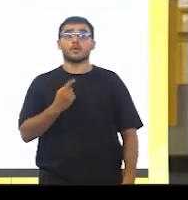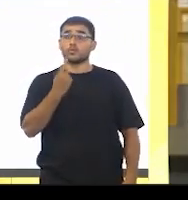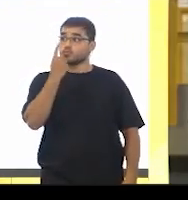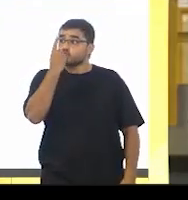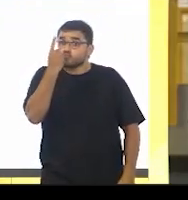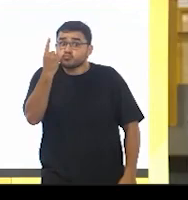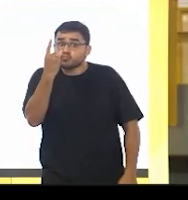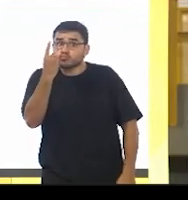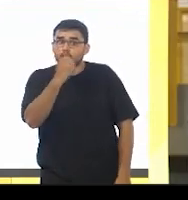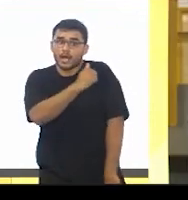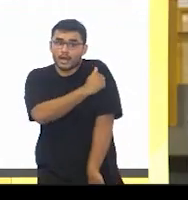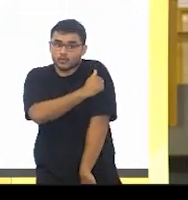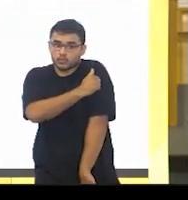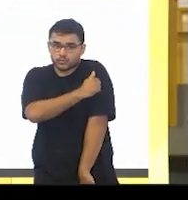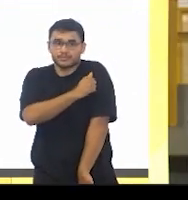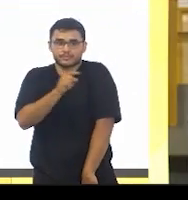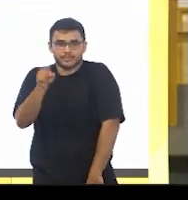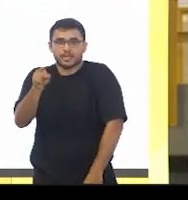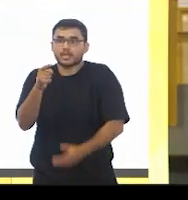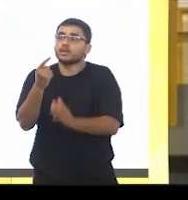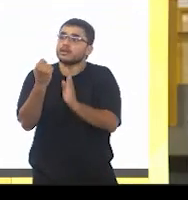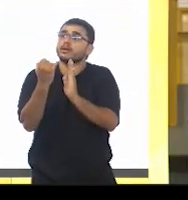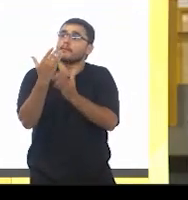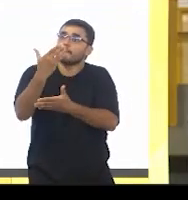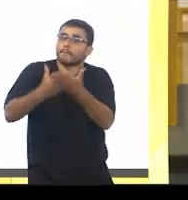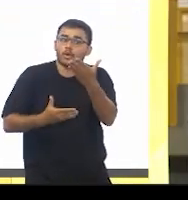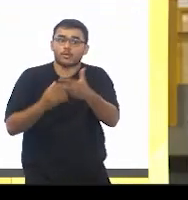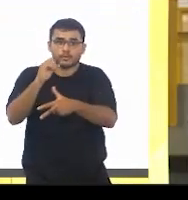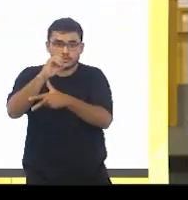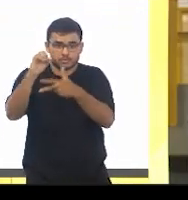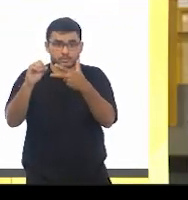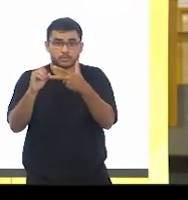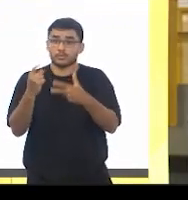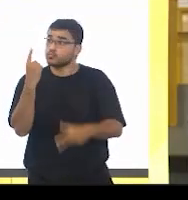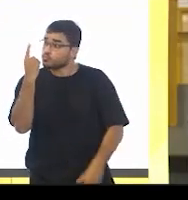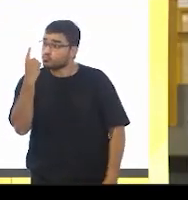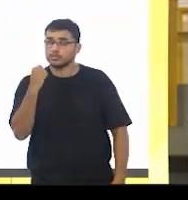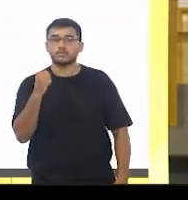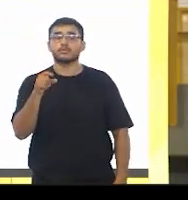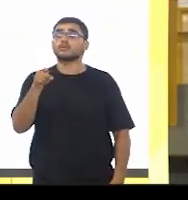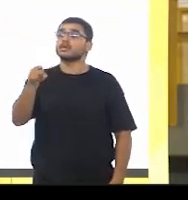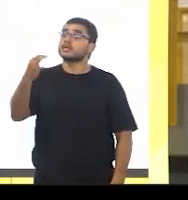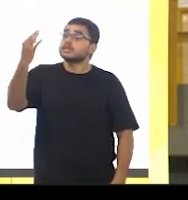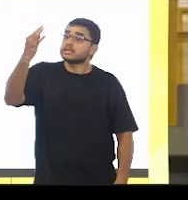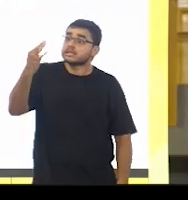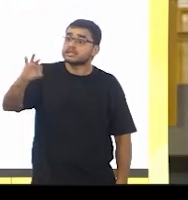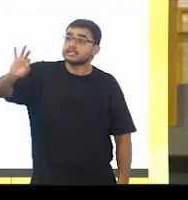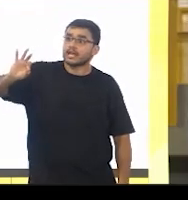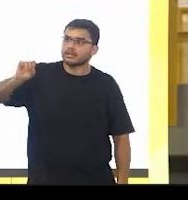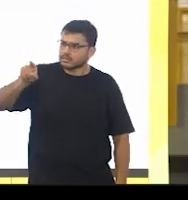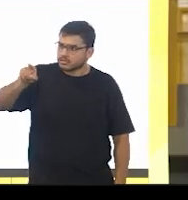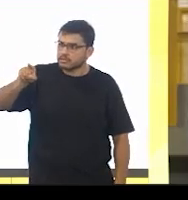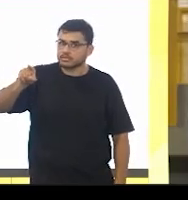um aluno que acertou uma questão e tirou uma nota de